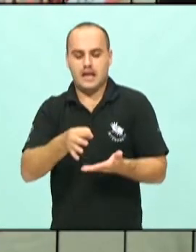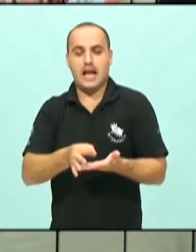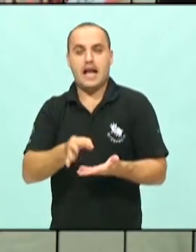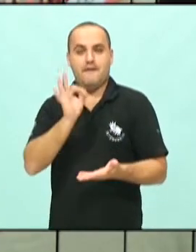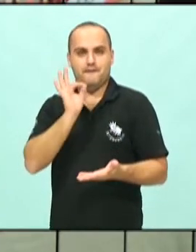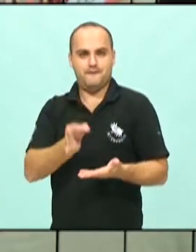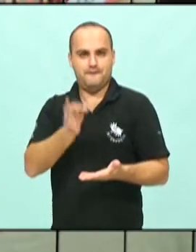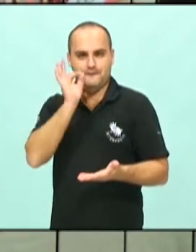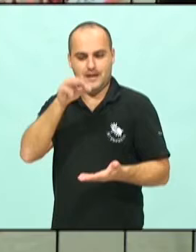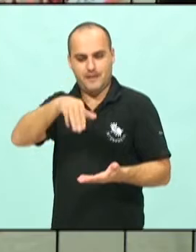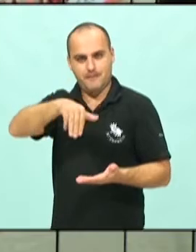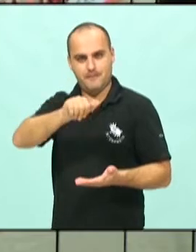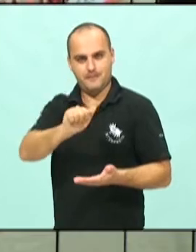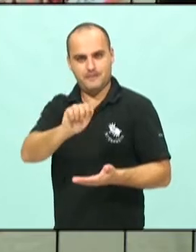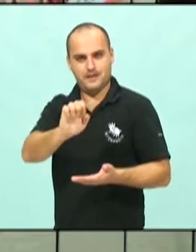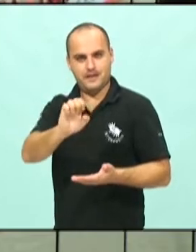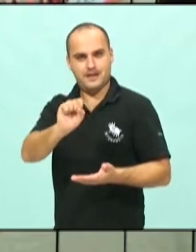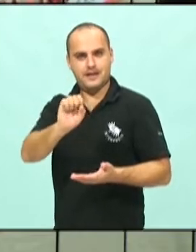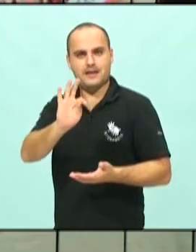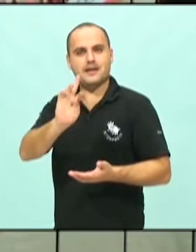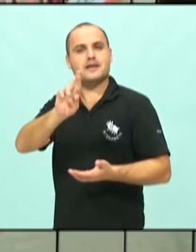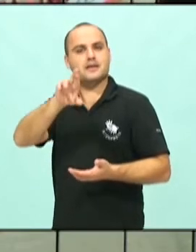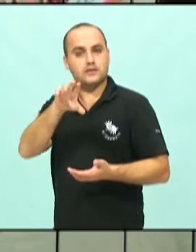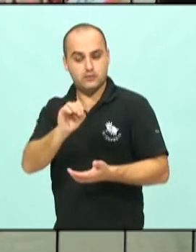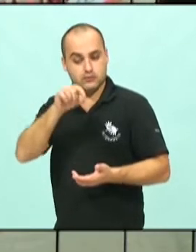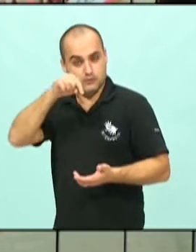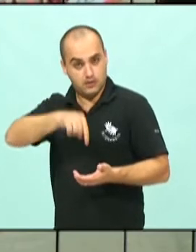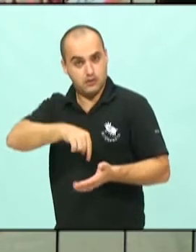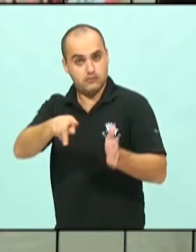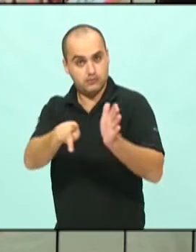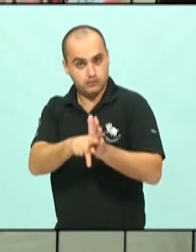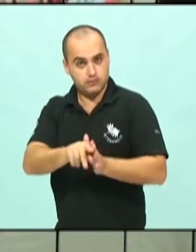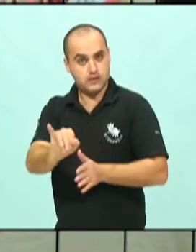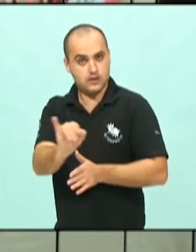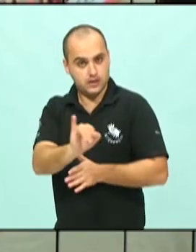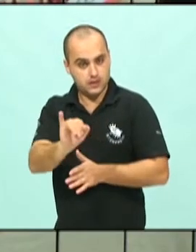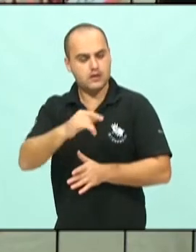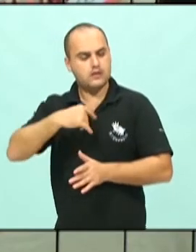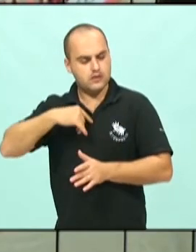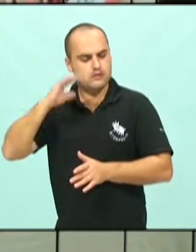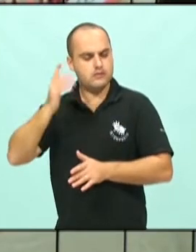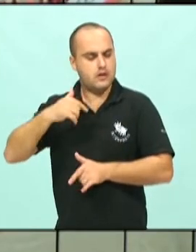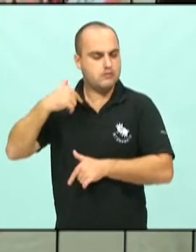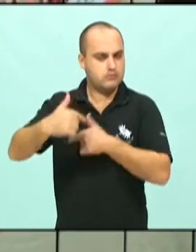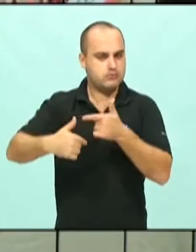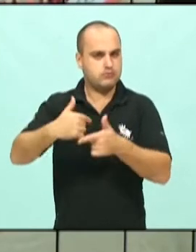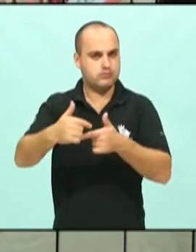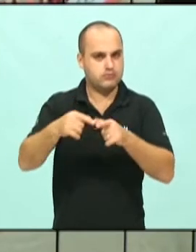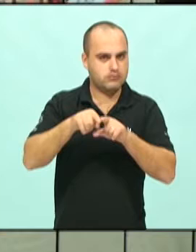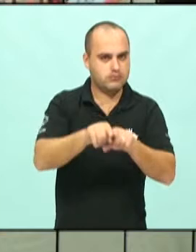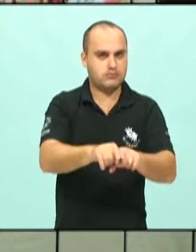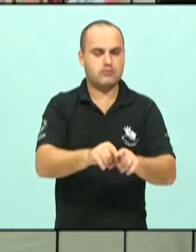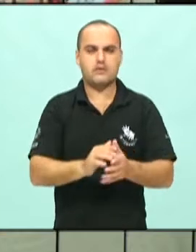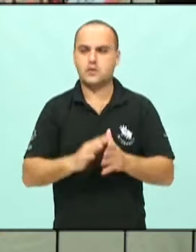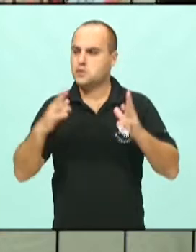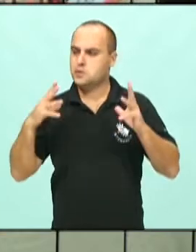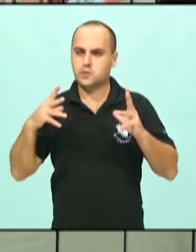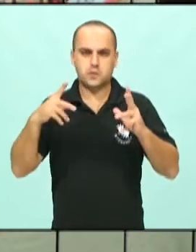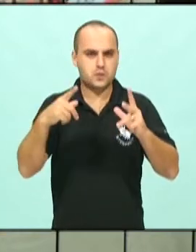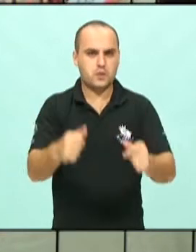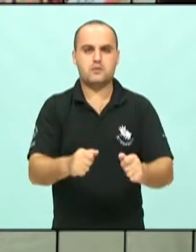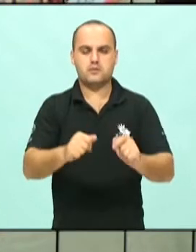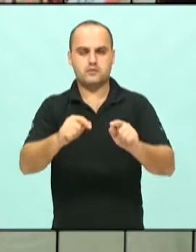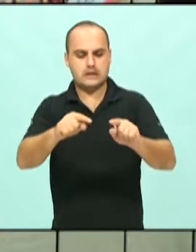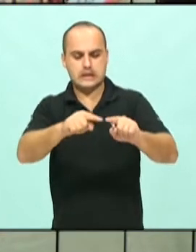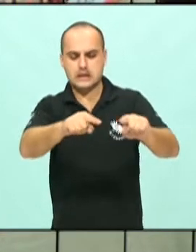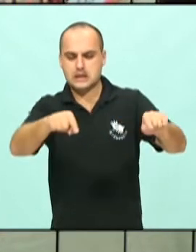aqui em Itajaí, com que eu já venho trabalhando já durante muito tempo. Né? O Café Maestro me deu toda a estrutura de estúdio necessária